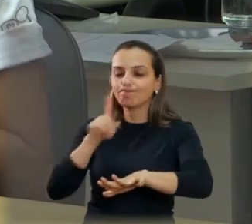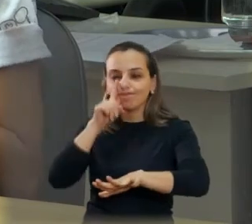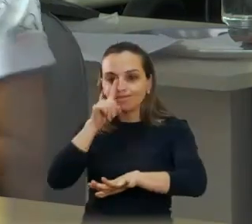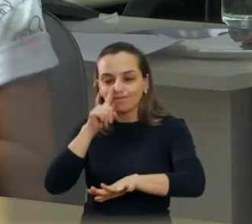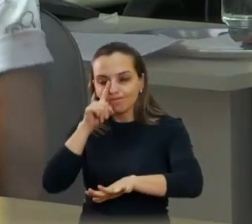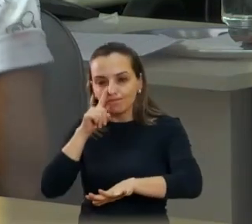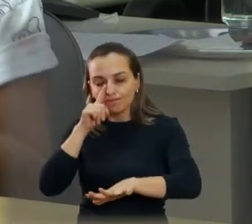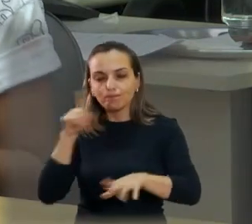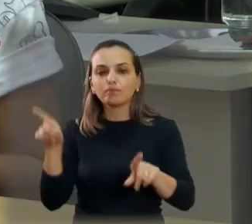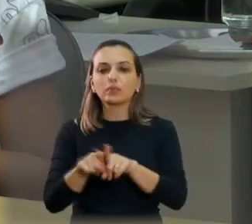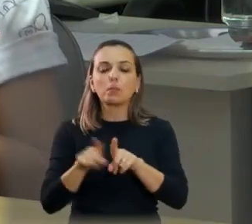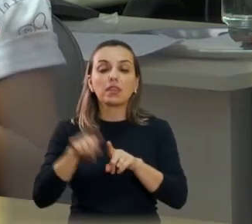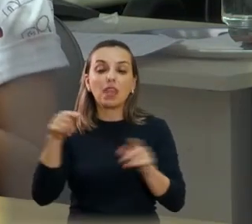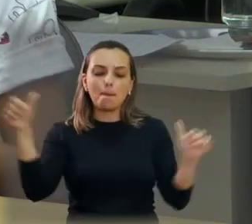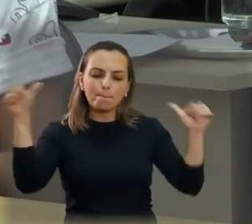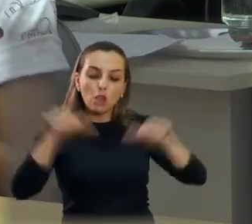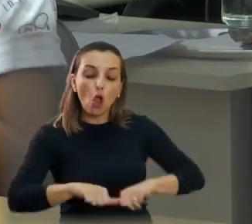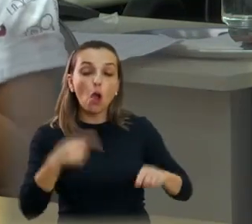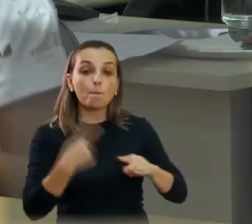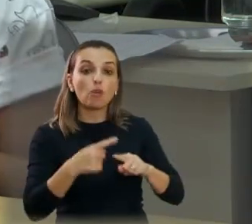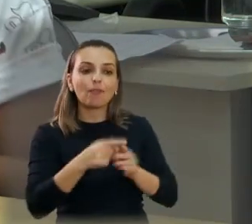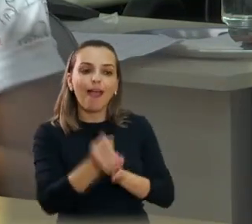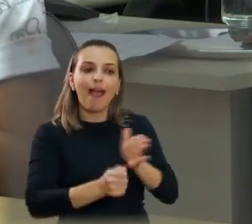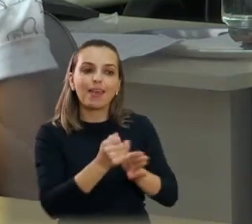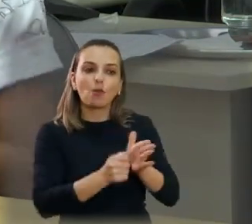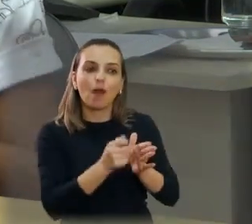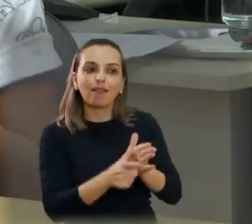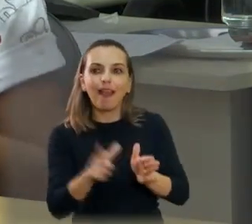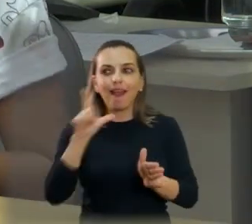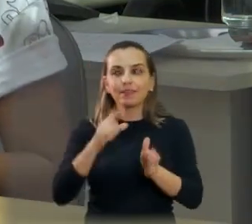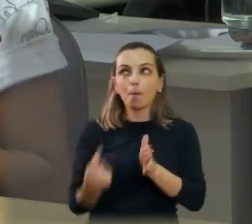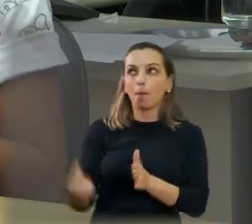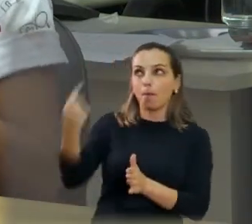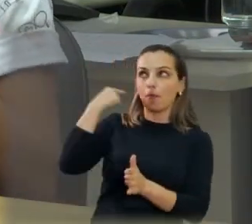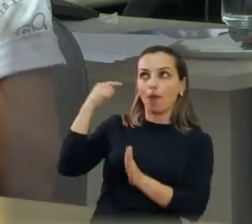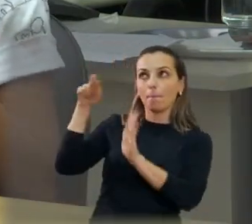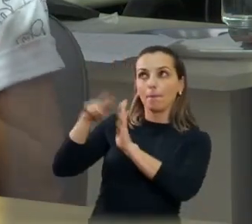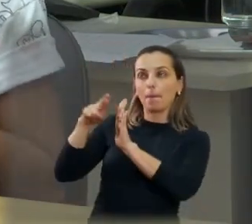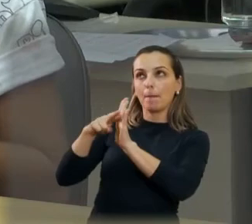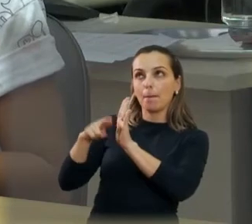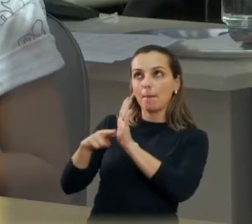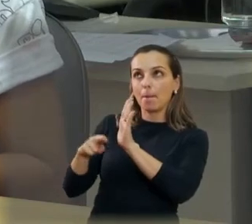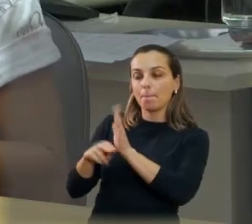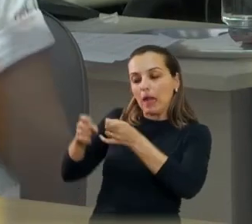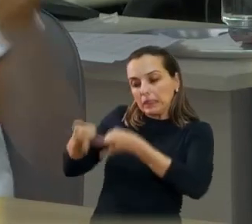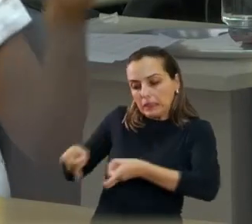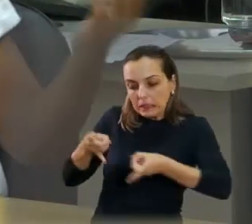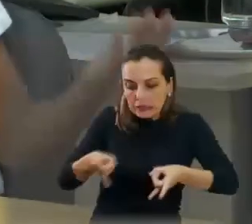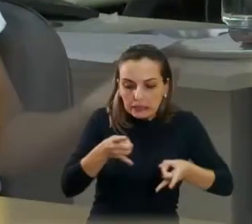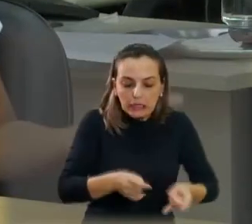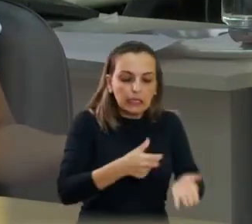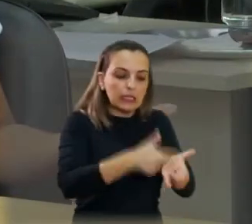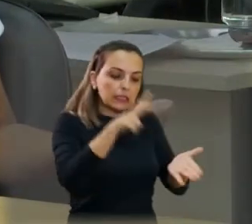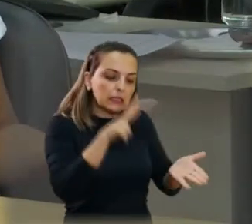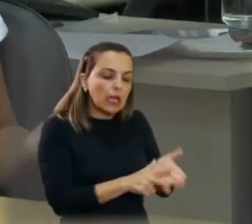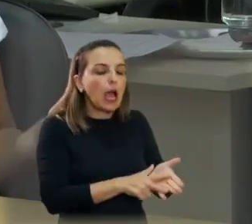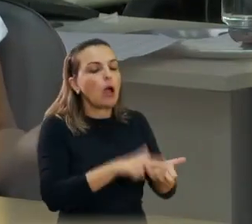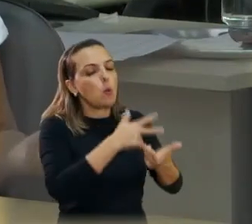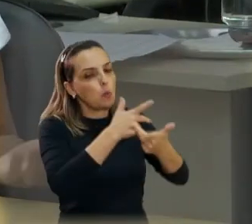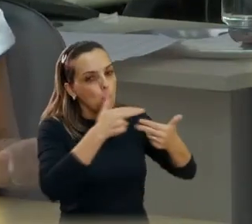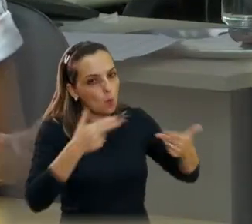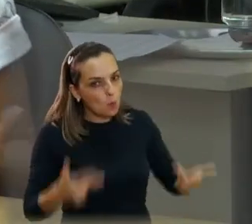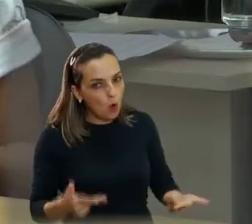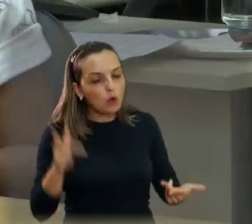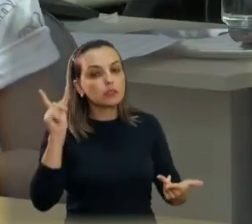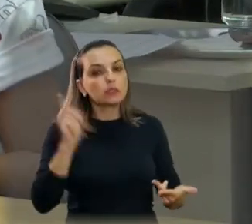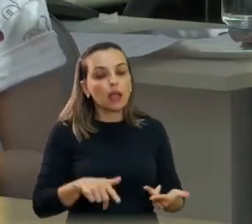Marcos, que só não é pior porque Araraquara se antecipou em várias maneiras, com quantidade de leitos, a internação preventiva que a gente lembra hoje